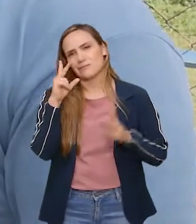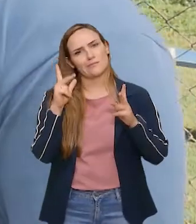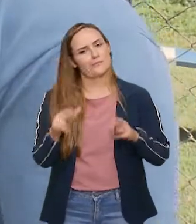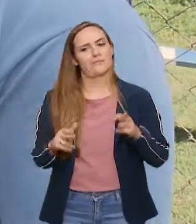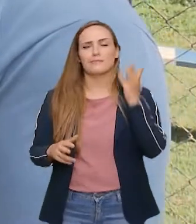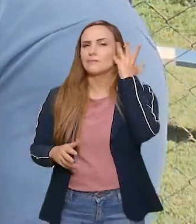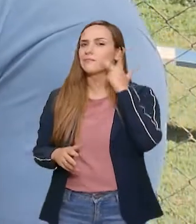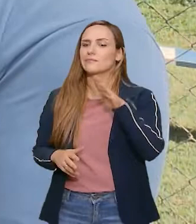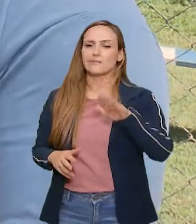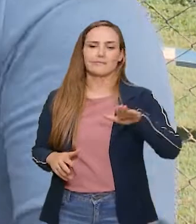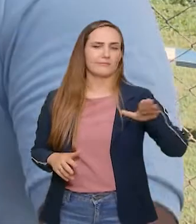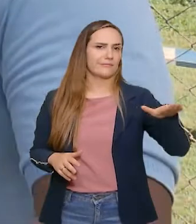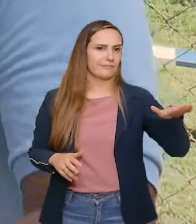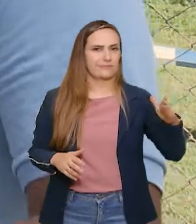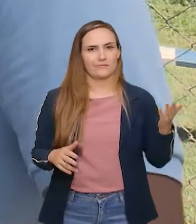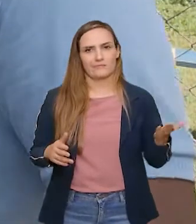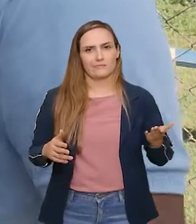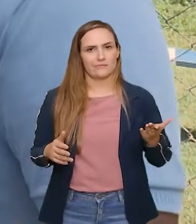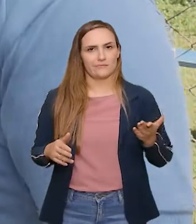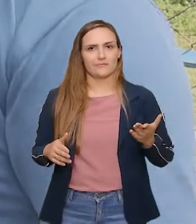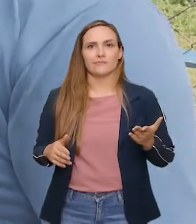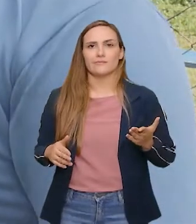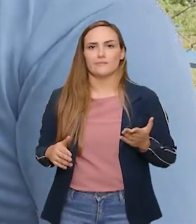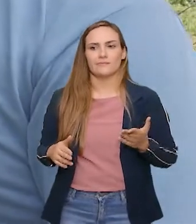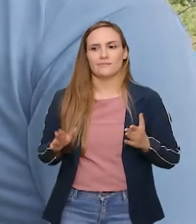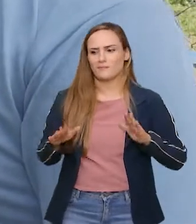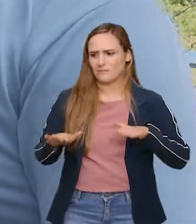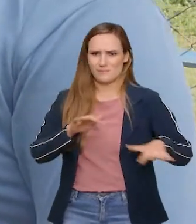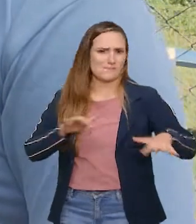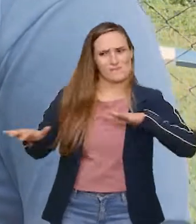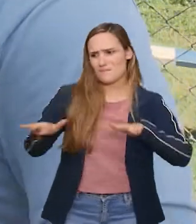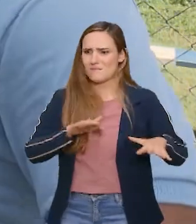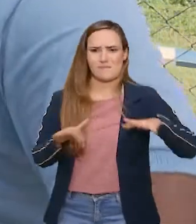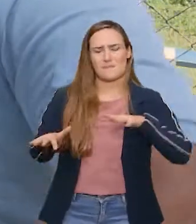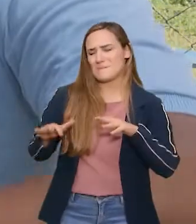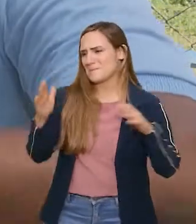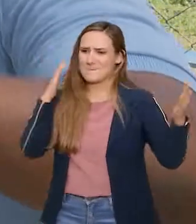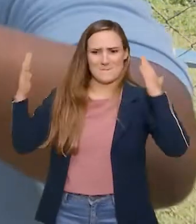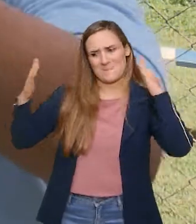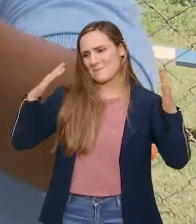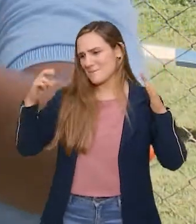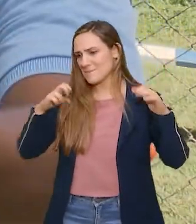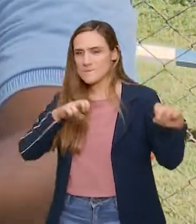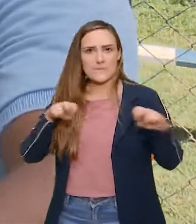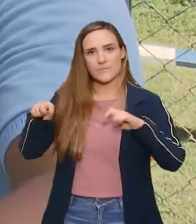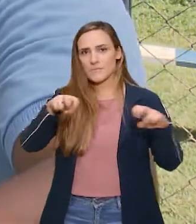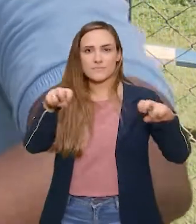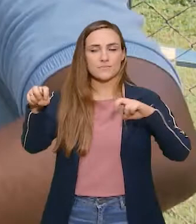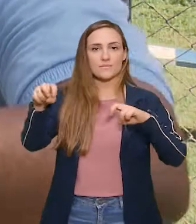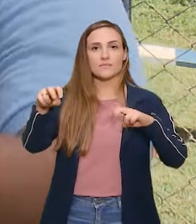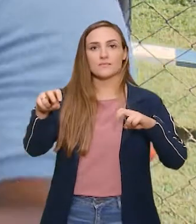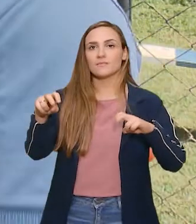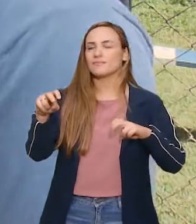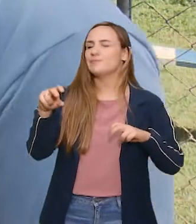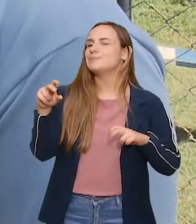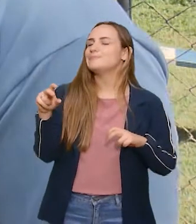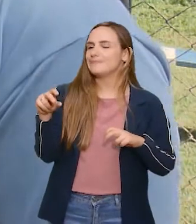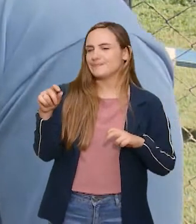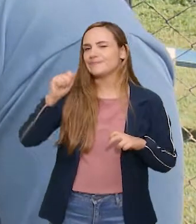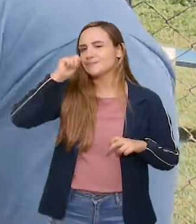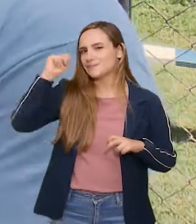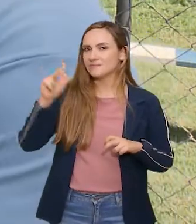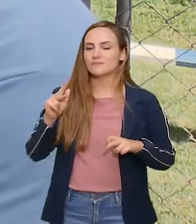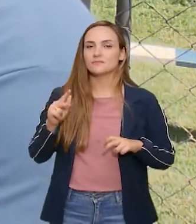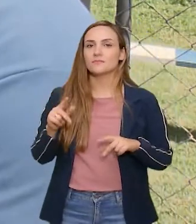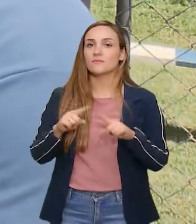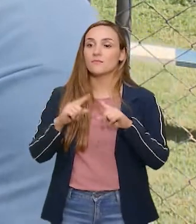que apesar de ter determinados momentos serem muito agitados ou serem, sabe, um pouquinho mais levados,